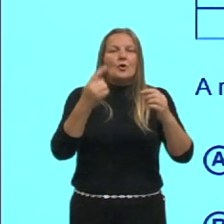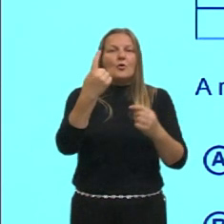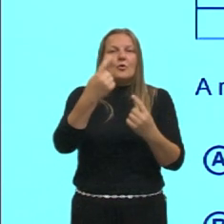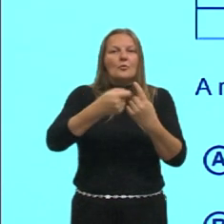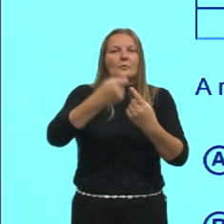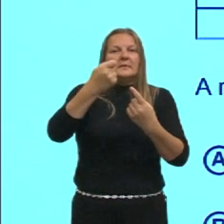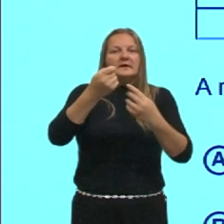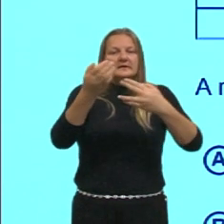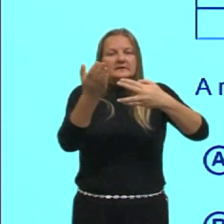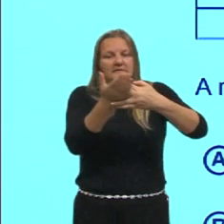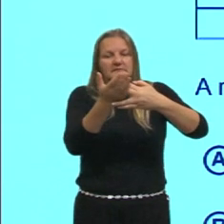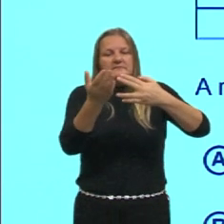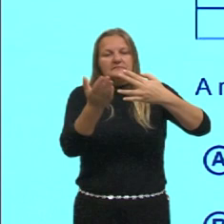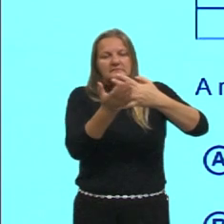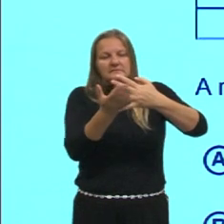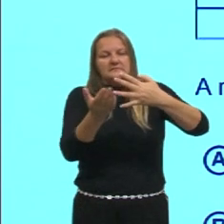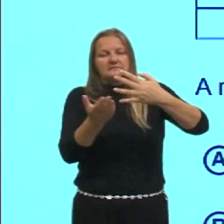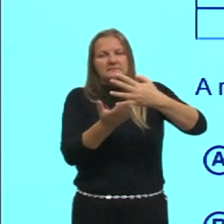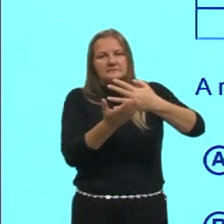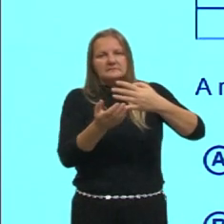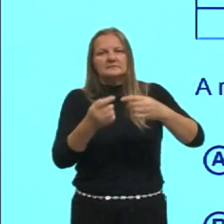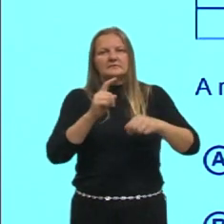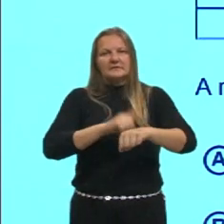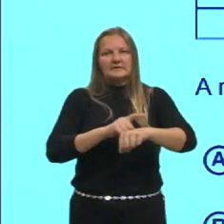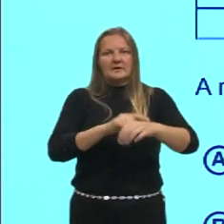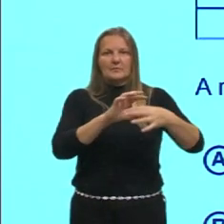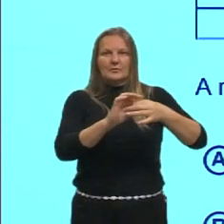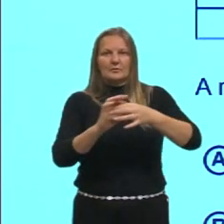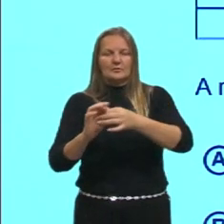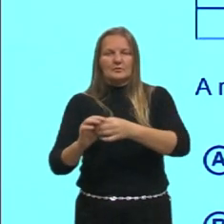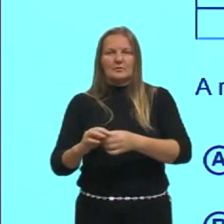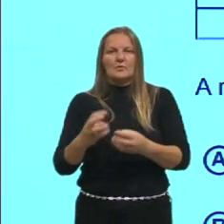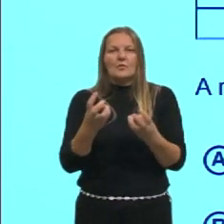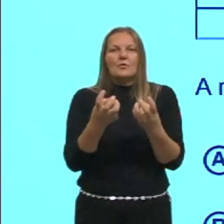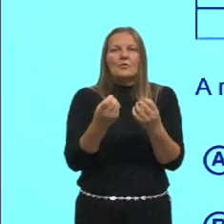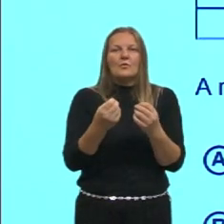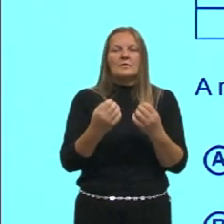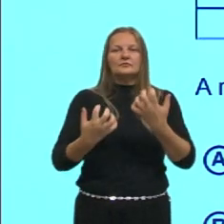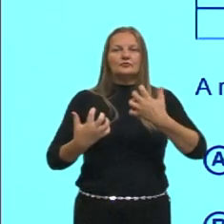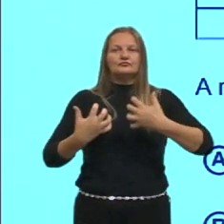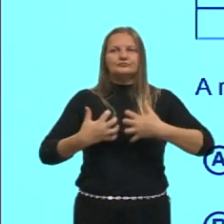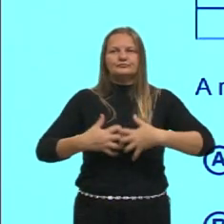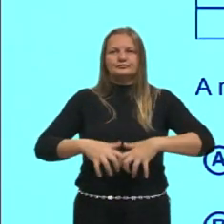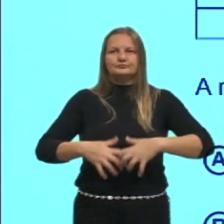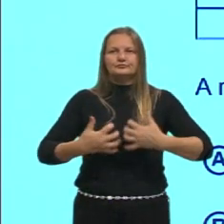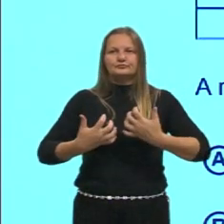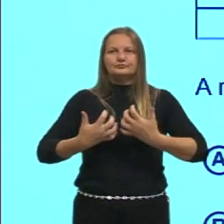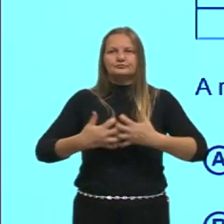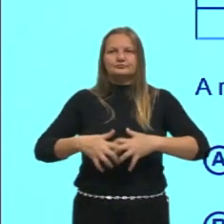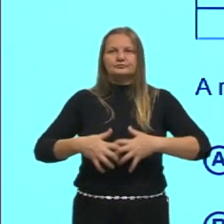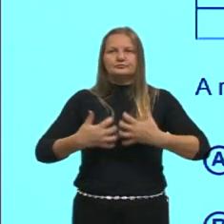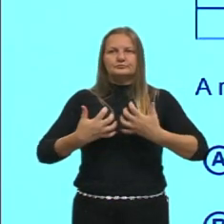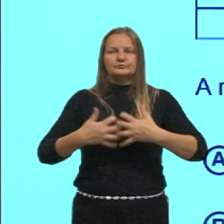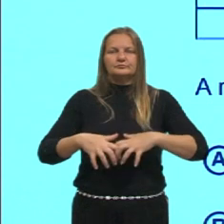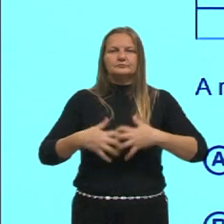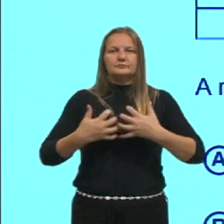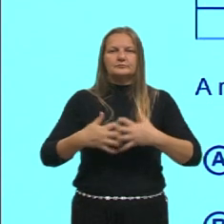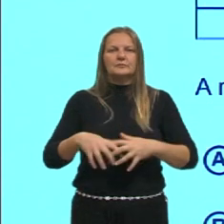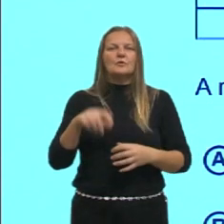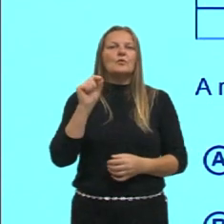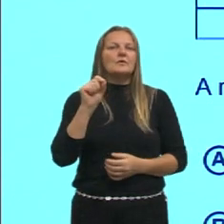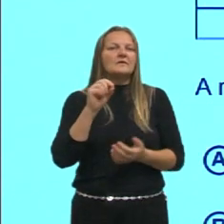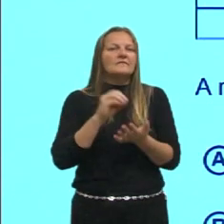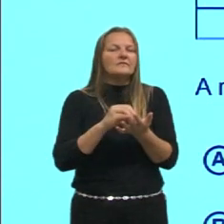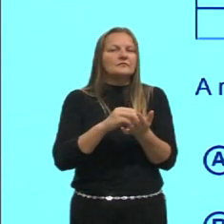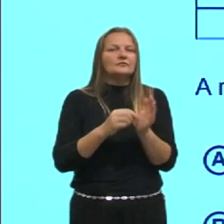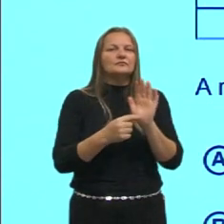intervalo de tempo a maior quantidade de produtos metabolizados ao final do teste foi observado em qual tubo E aí